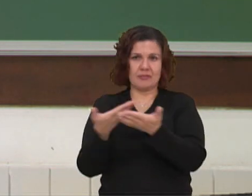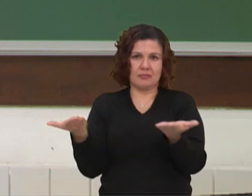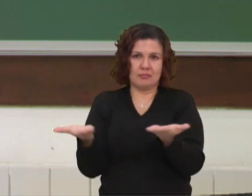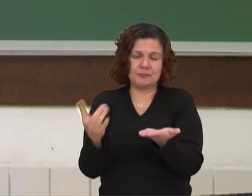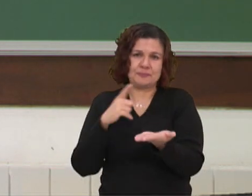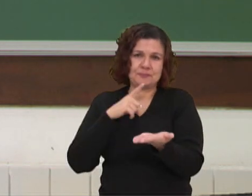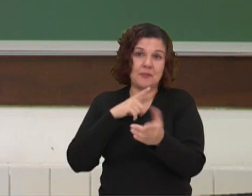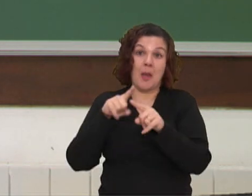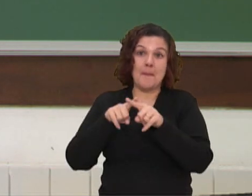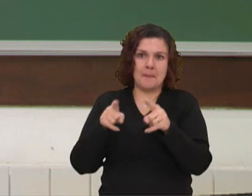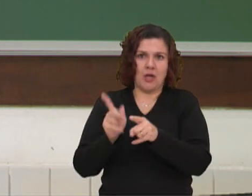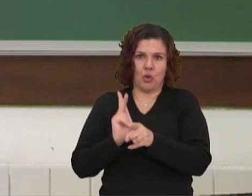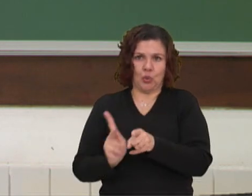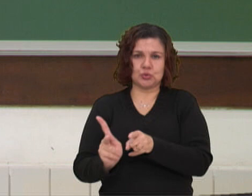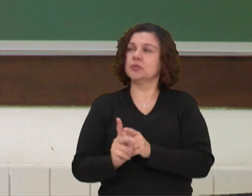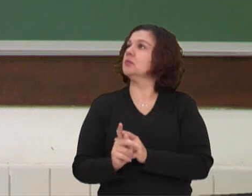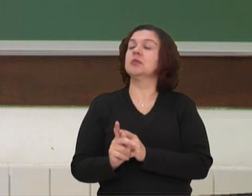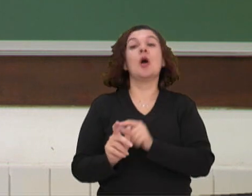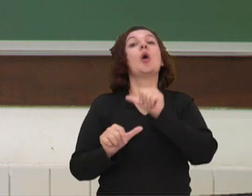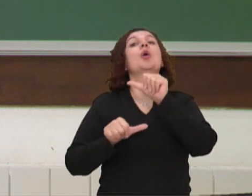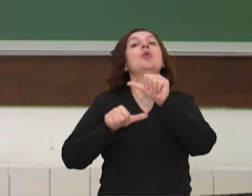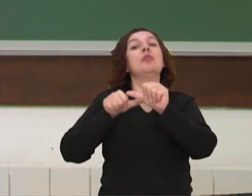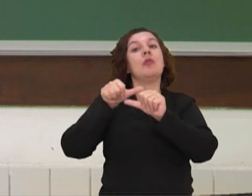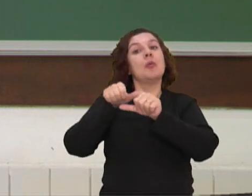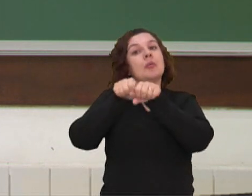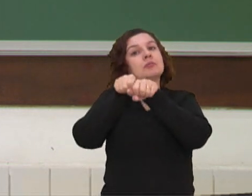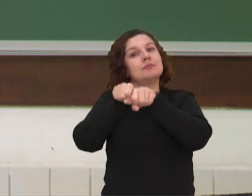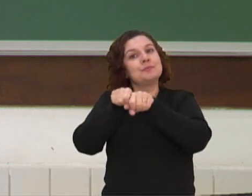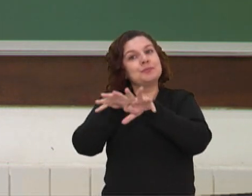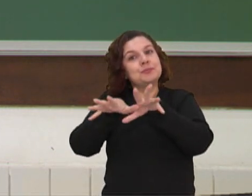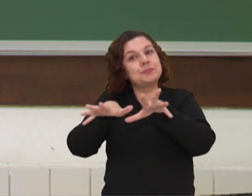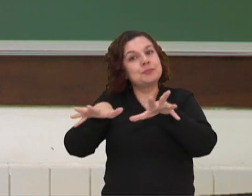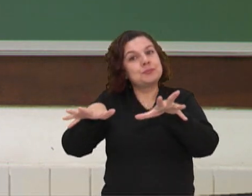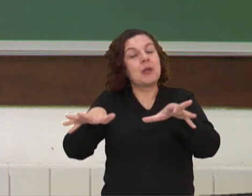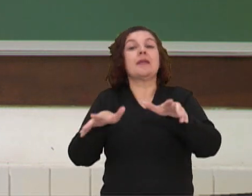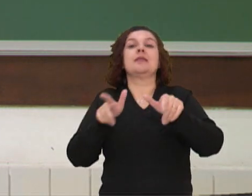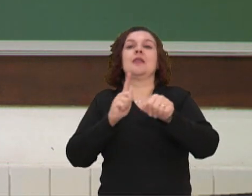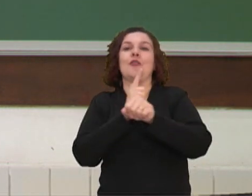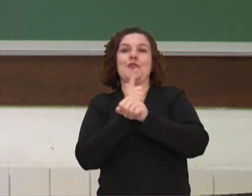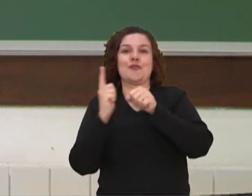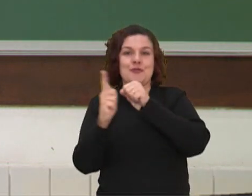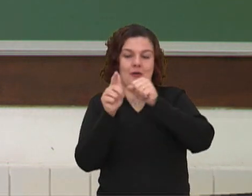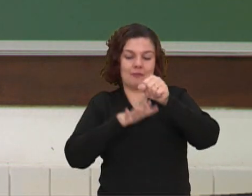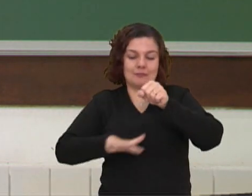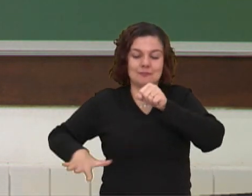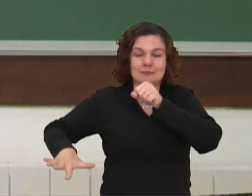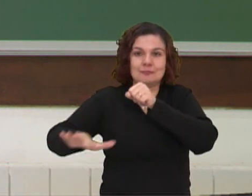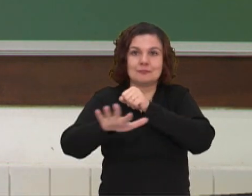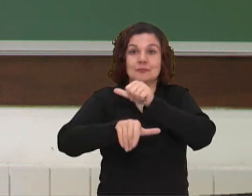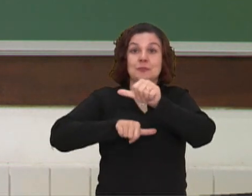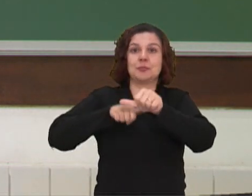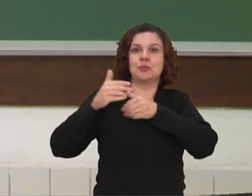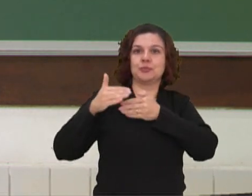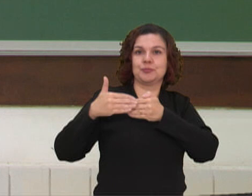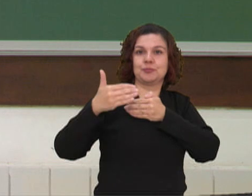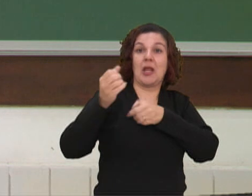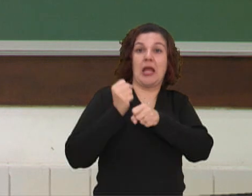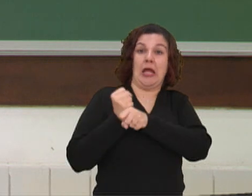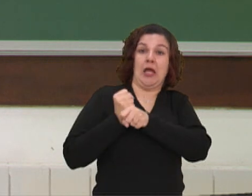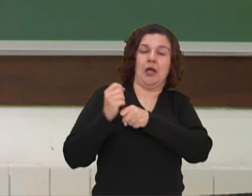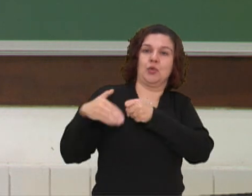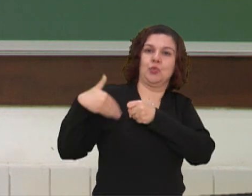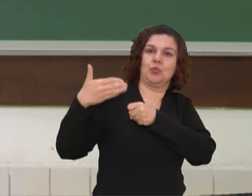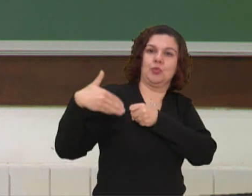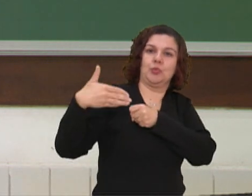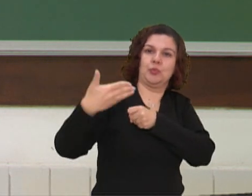mas não permaneceu desta forma. Então, o espaço geográfico se reorganizou com o passar do tempo e com os novos elementos